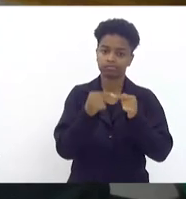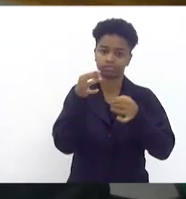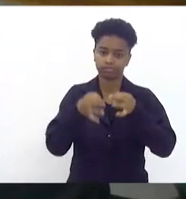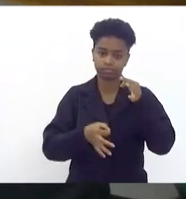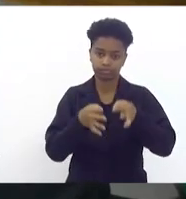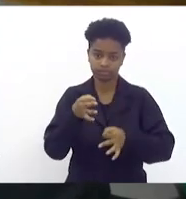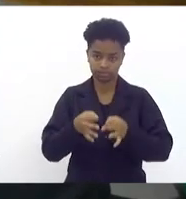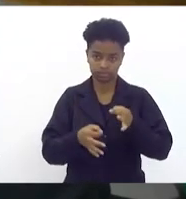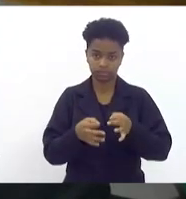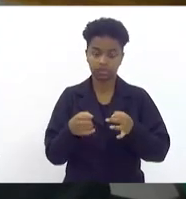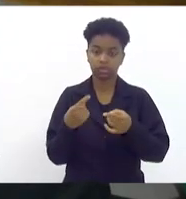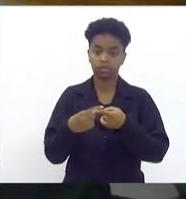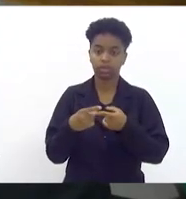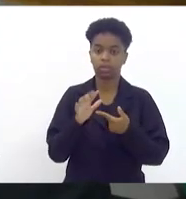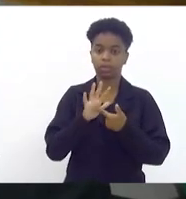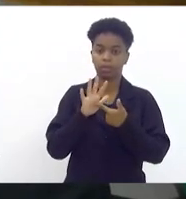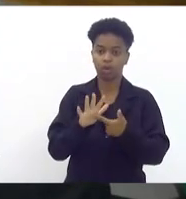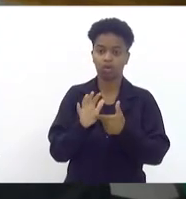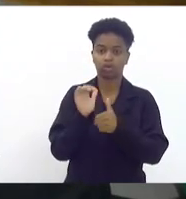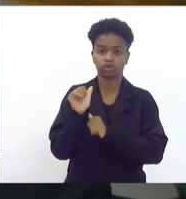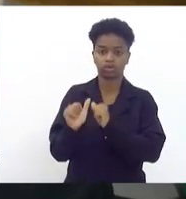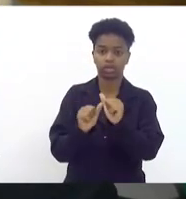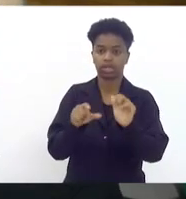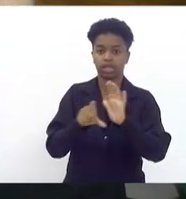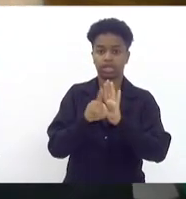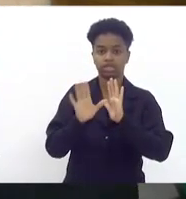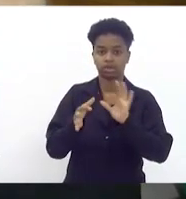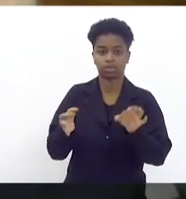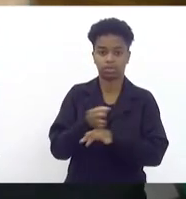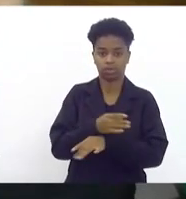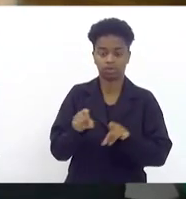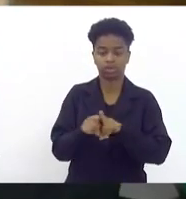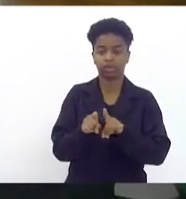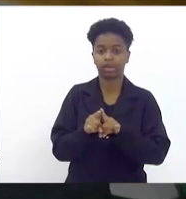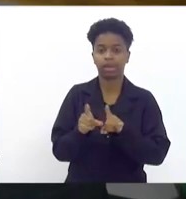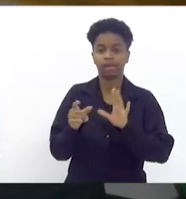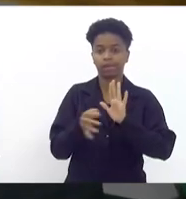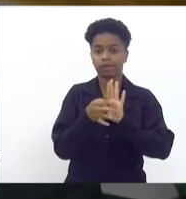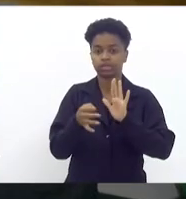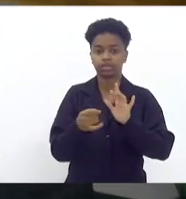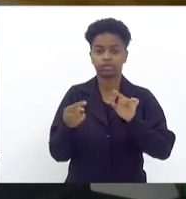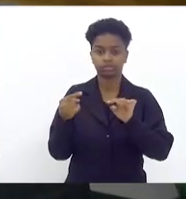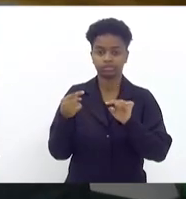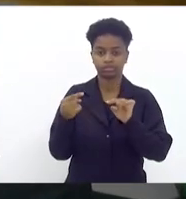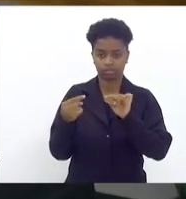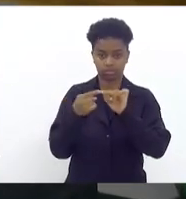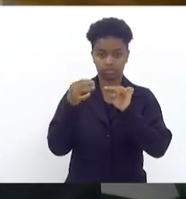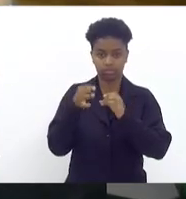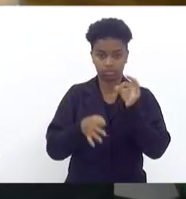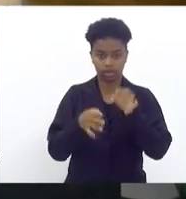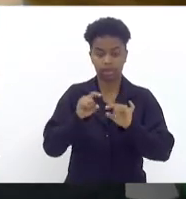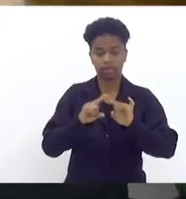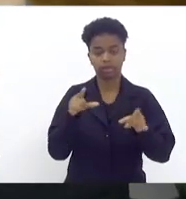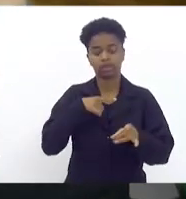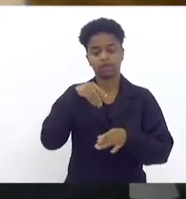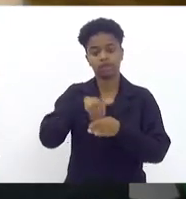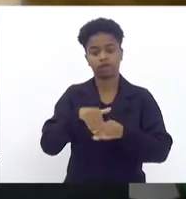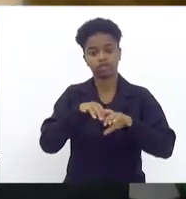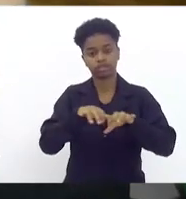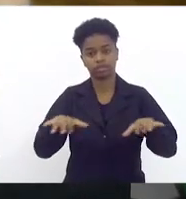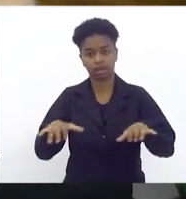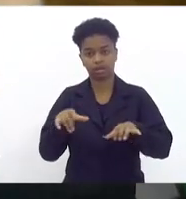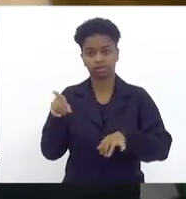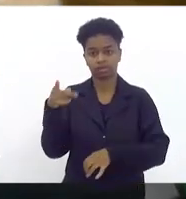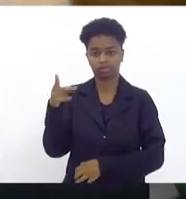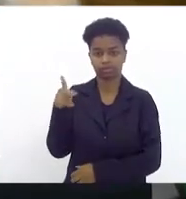juridicidade, porque ele faz uma alteração, uma lei já existente, parecer pela juridicidade. Mas há um voto em separado do deputado doutor Serginho, a quem eu passo a